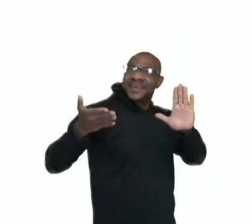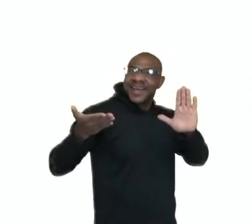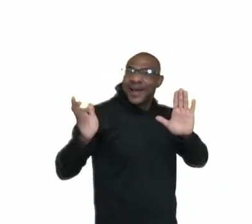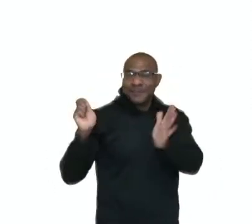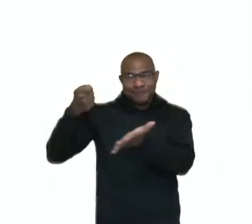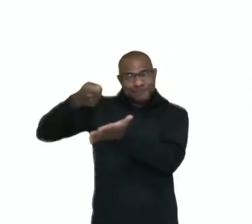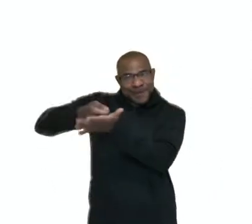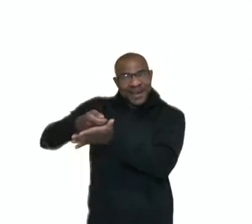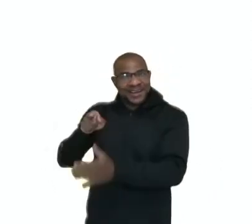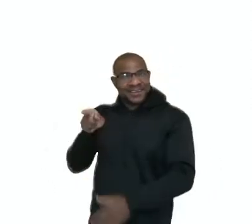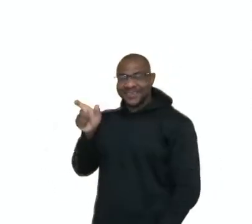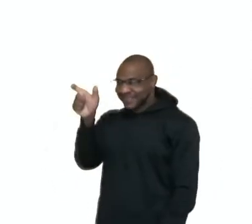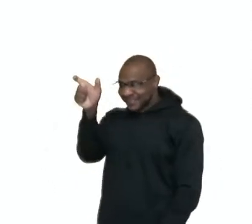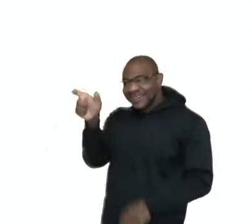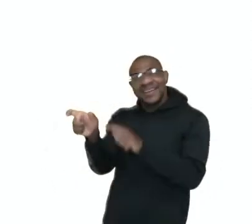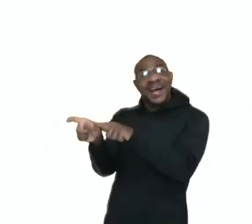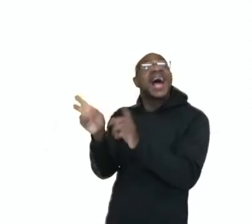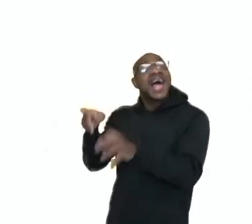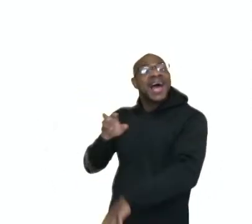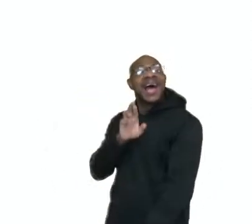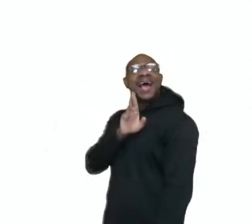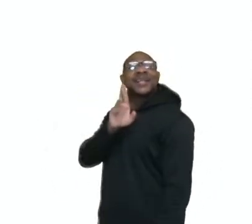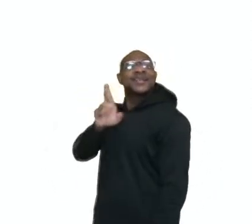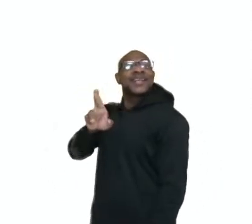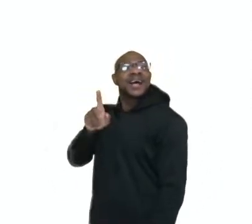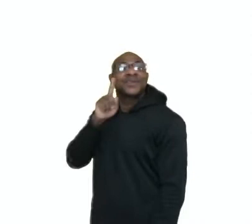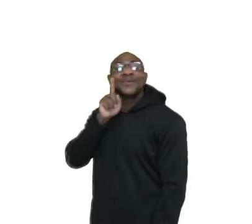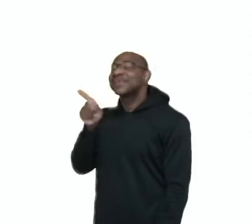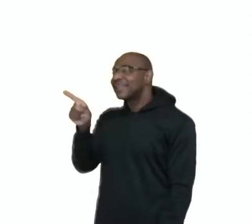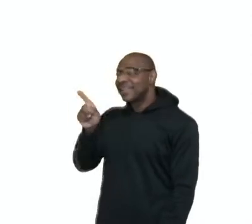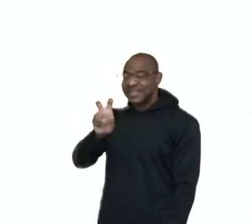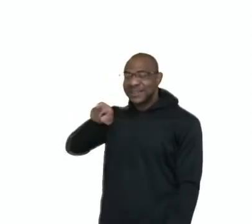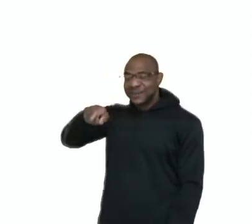pago, vai ser resultado de